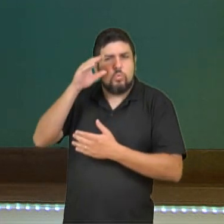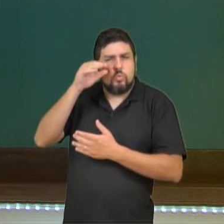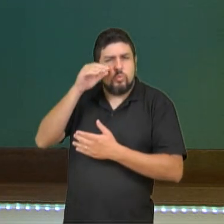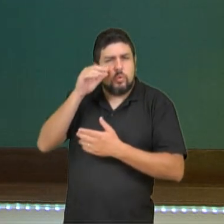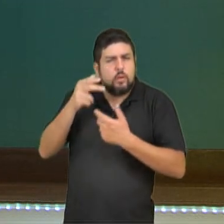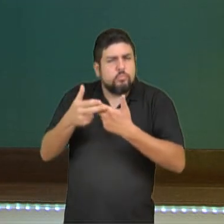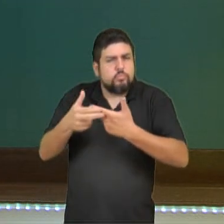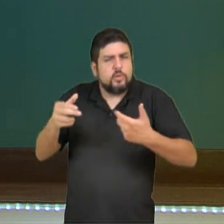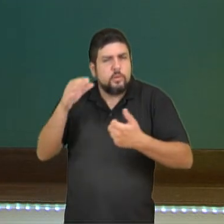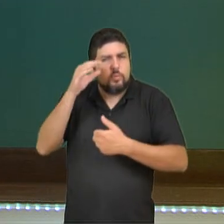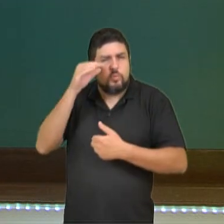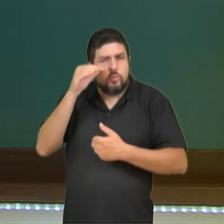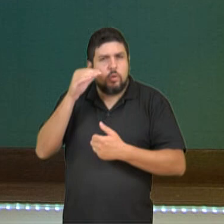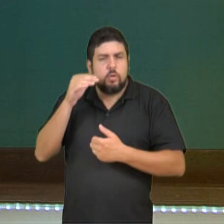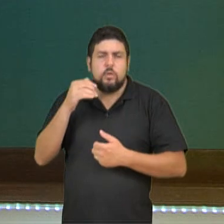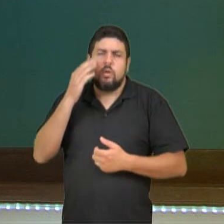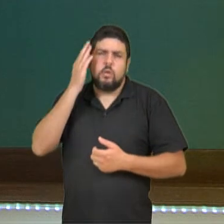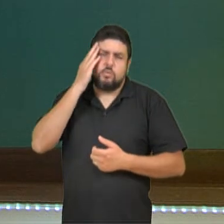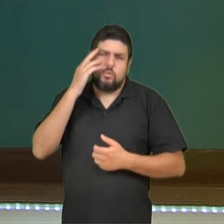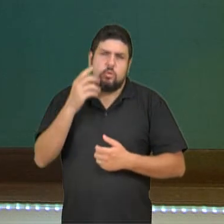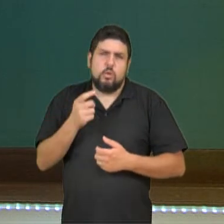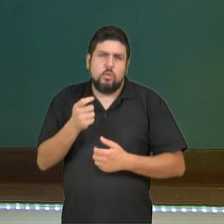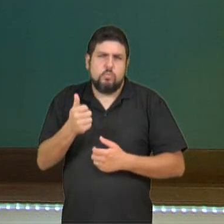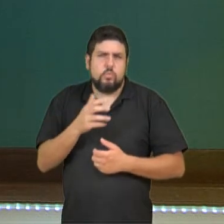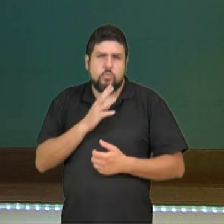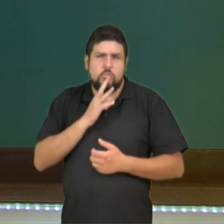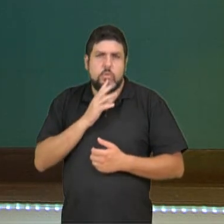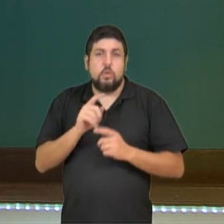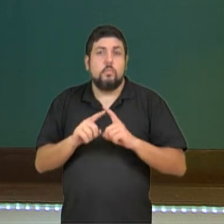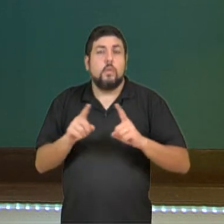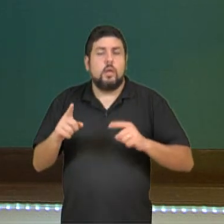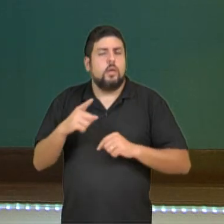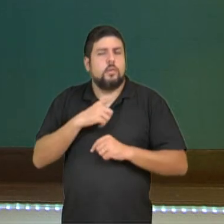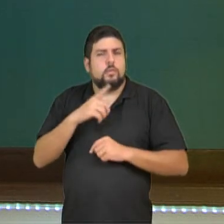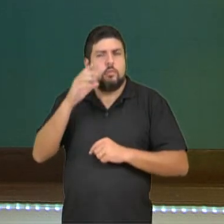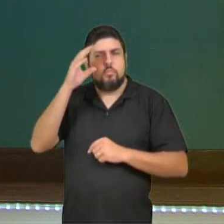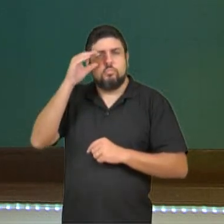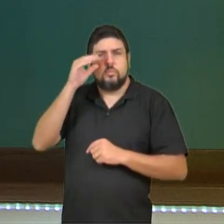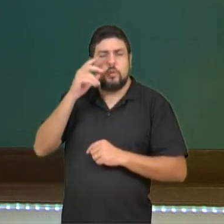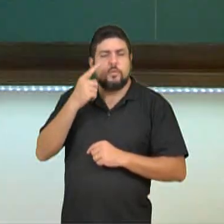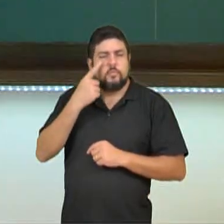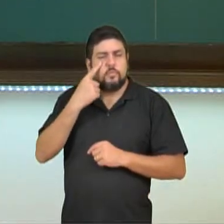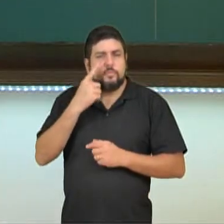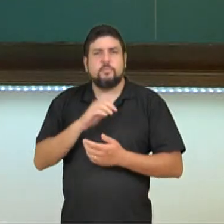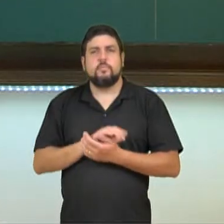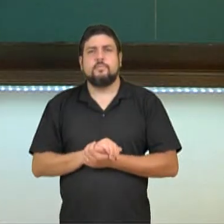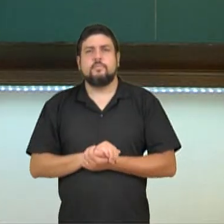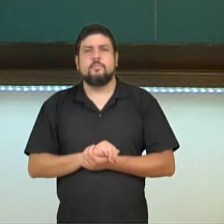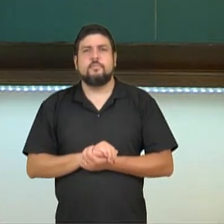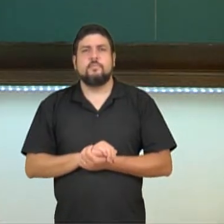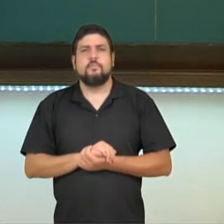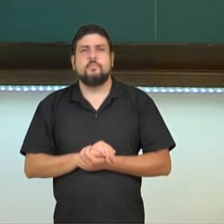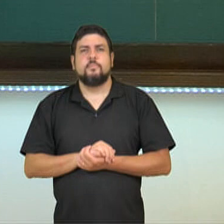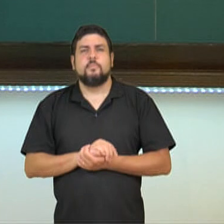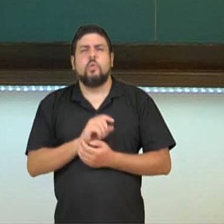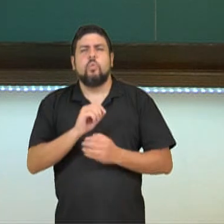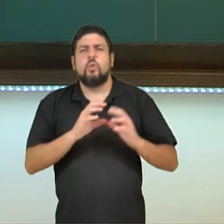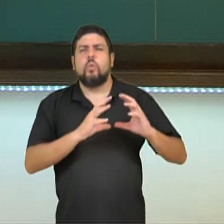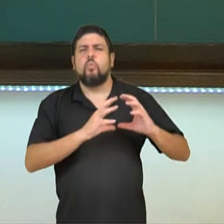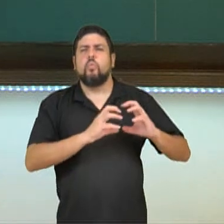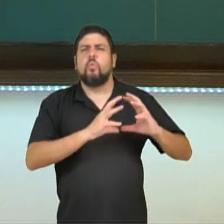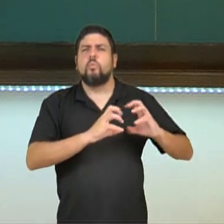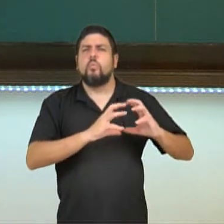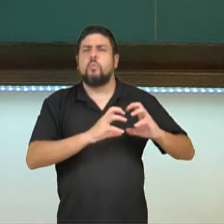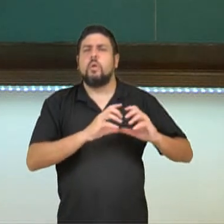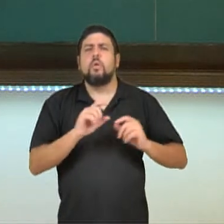desse esporte? Eu sei que ele não é muito conhecido, porém existem curiosidades, a gente vai ver algumas delas. Então, o que é o softball?